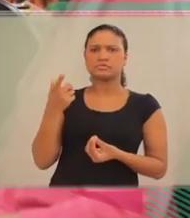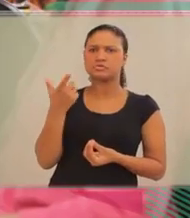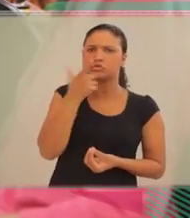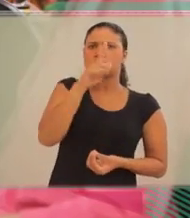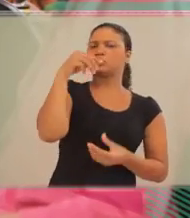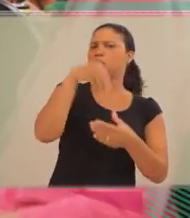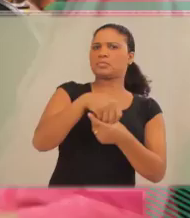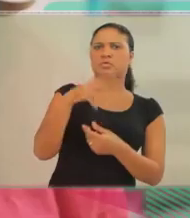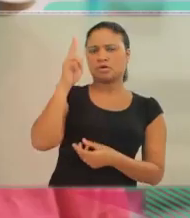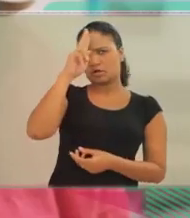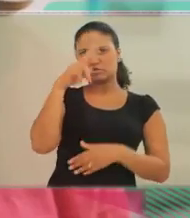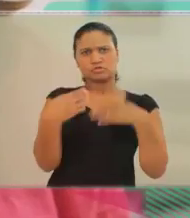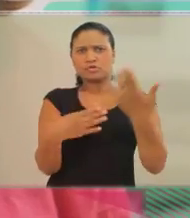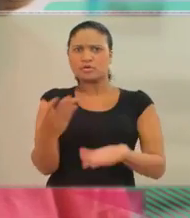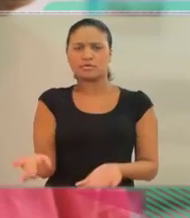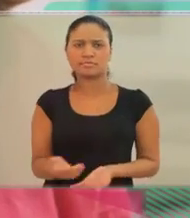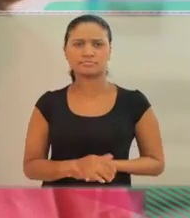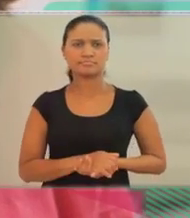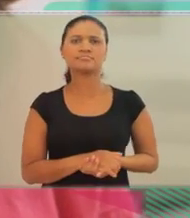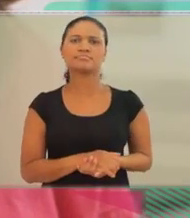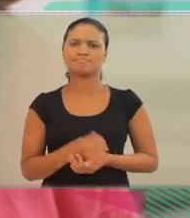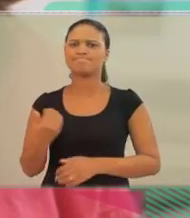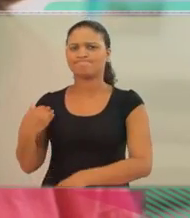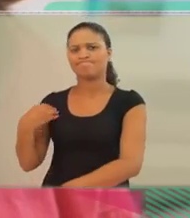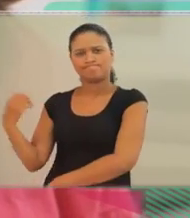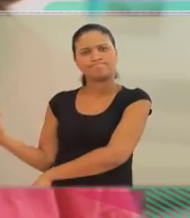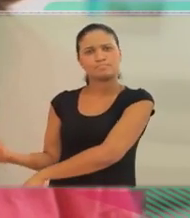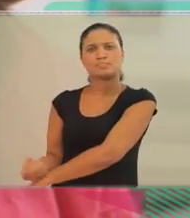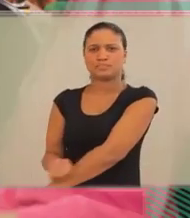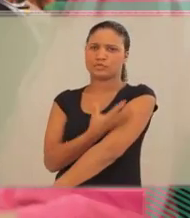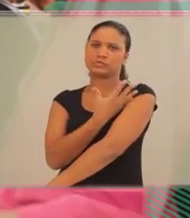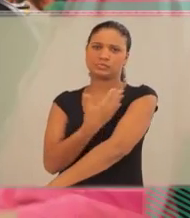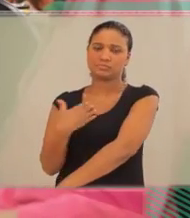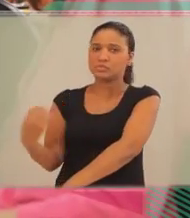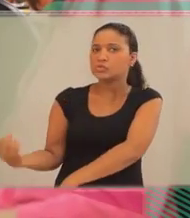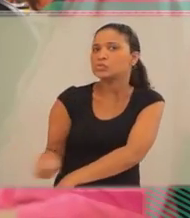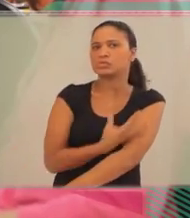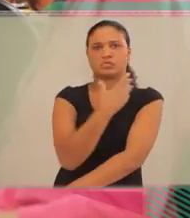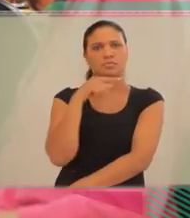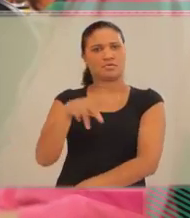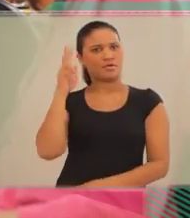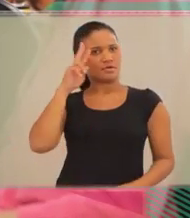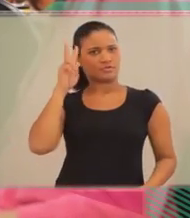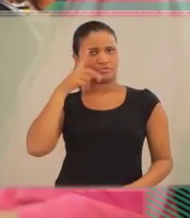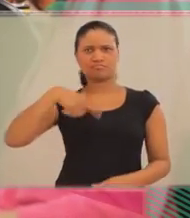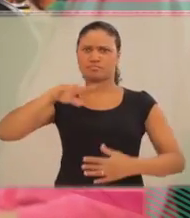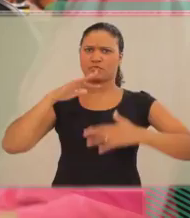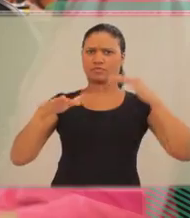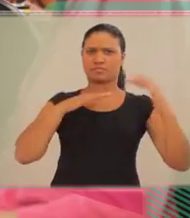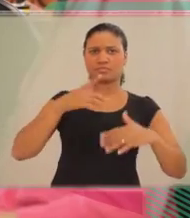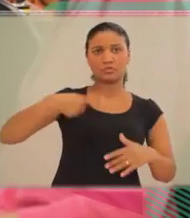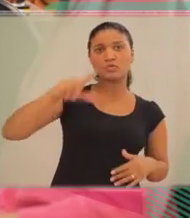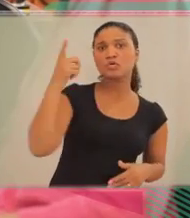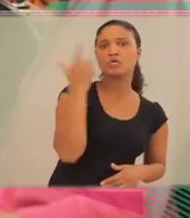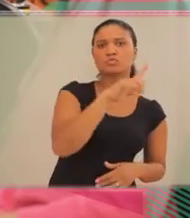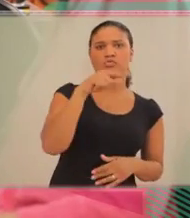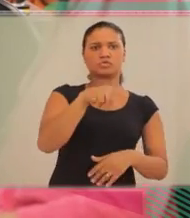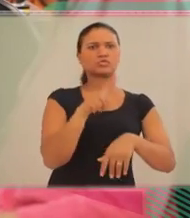surpreendi. É belíssima a história do nosso movimento. Nós conseguimos chegar a esse momento porque houve momentos